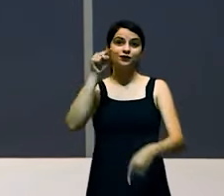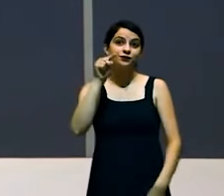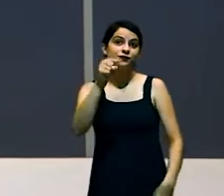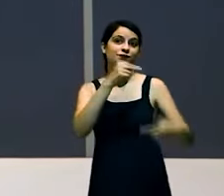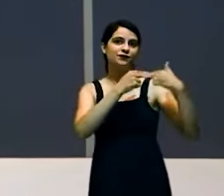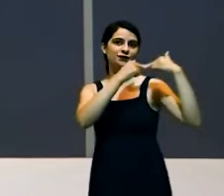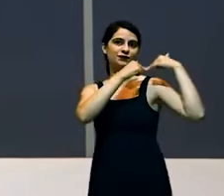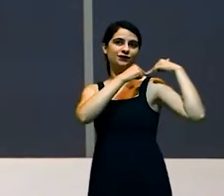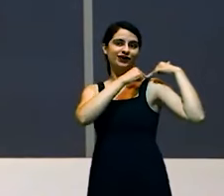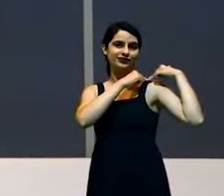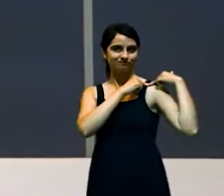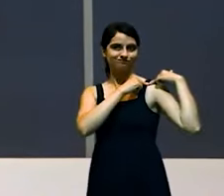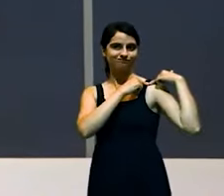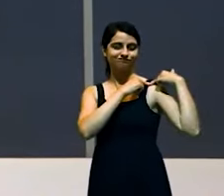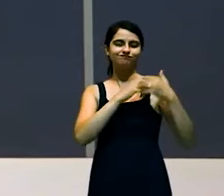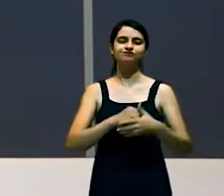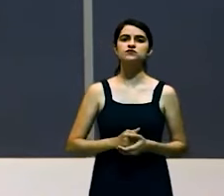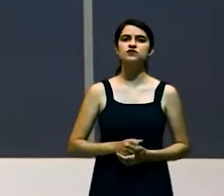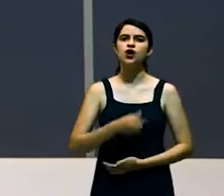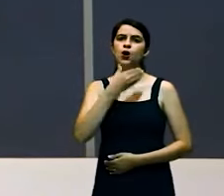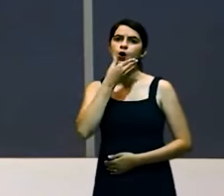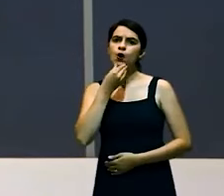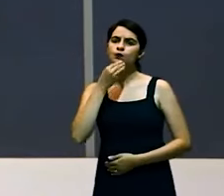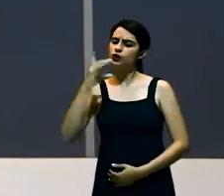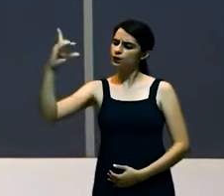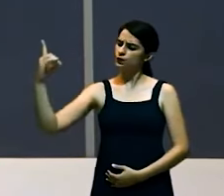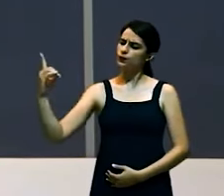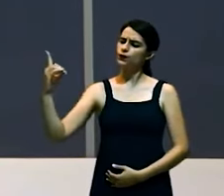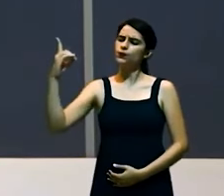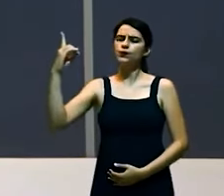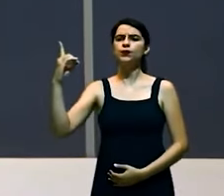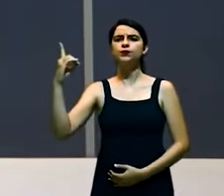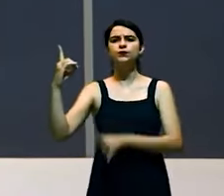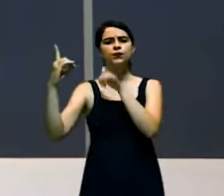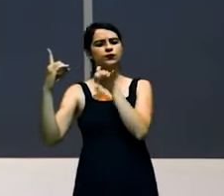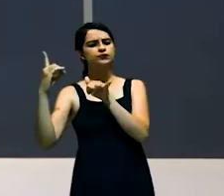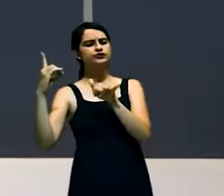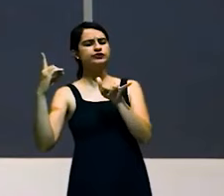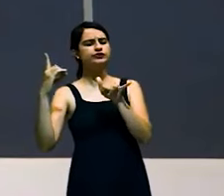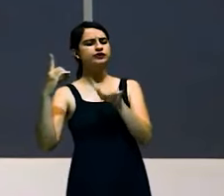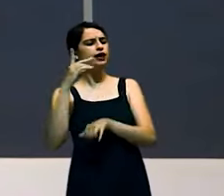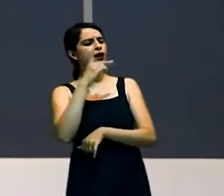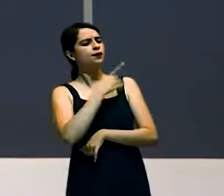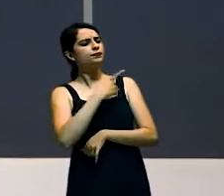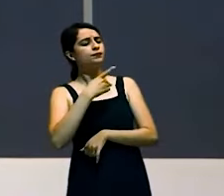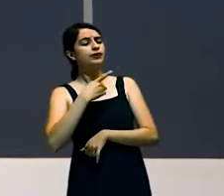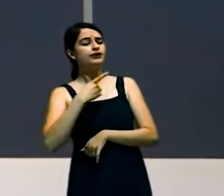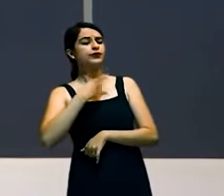O menino veio me procurar, dizendo, pastor, meu pai pediu para mim falar com o